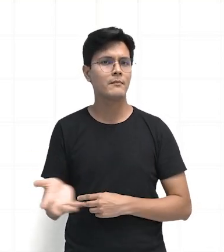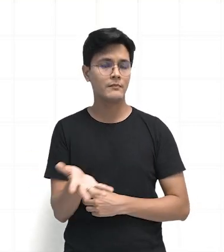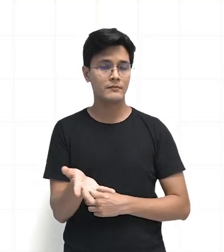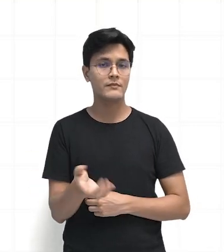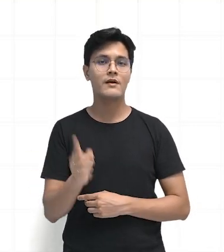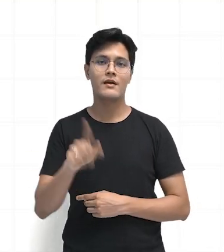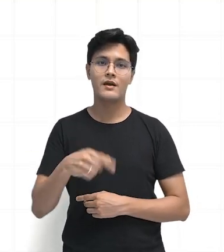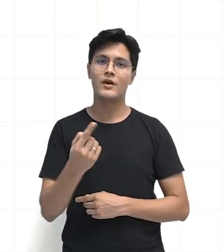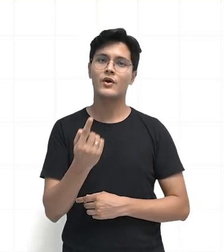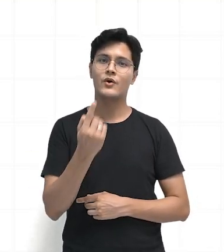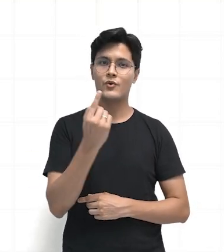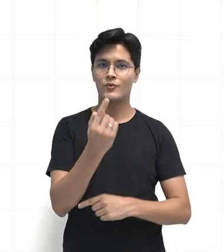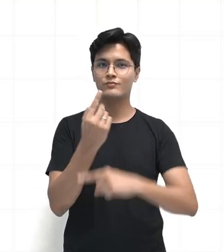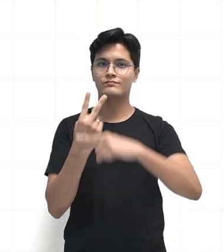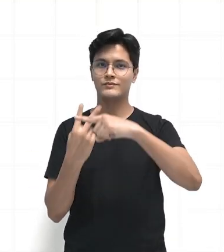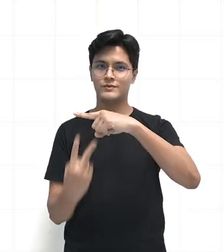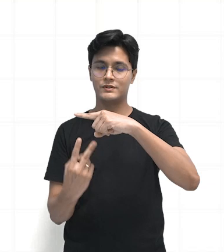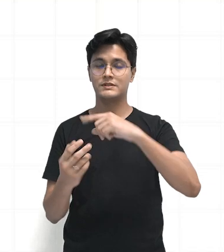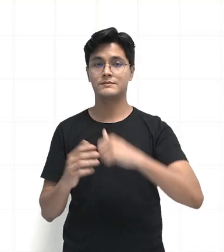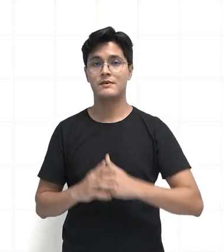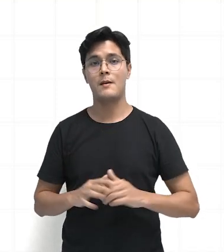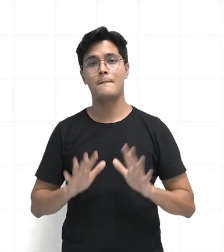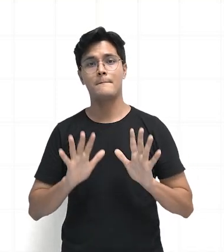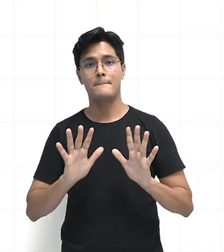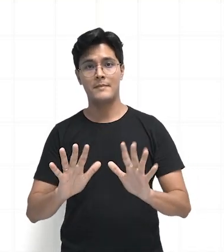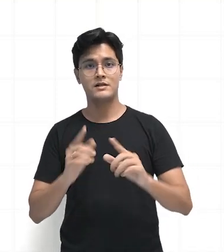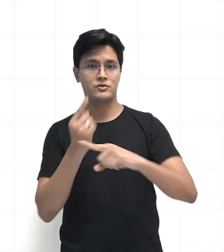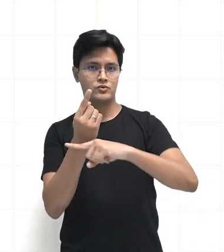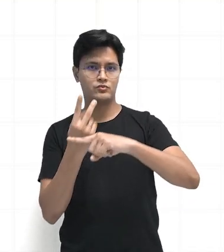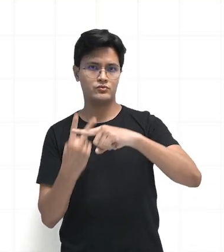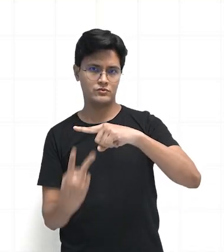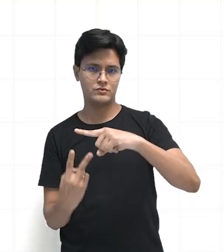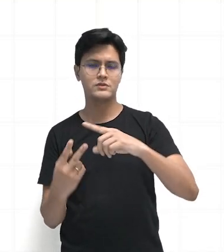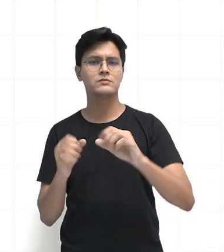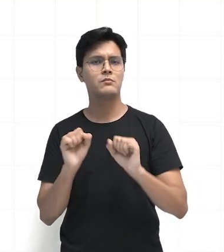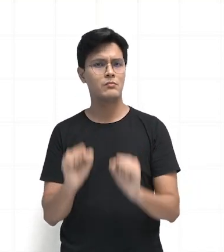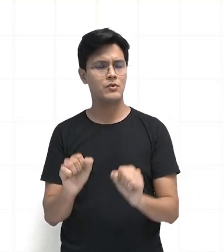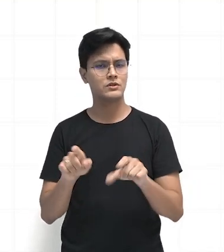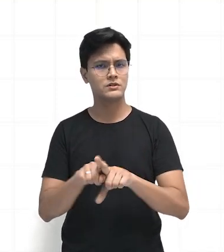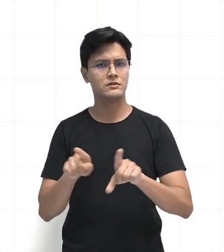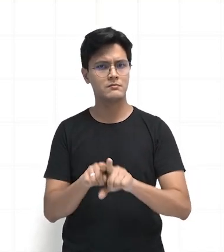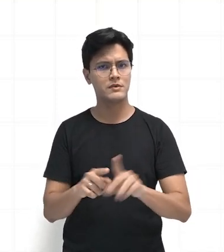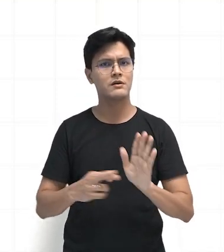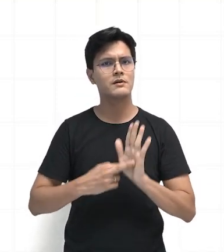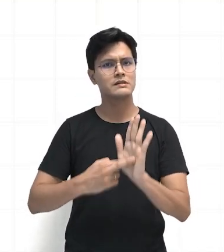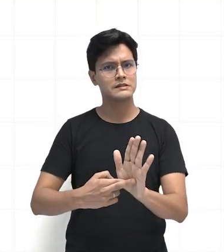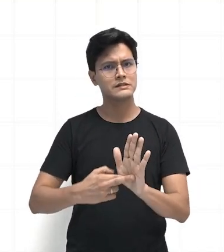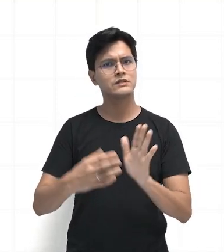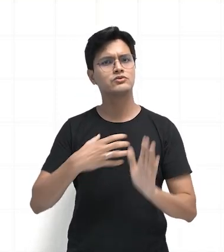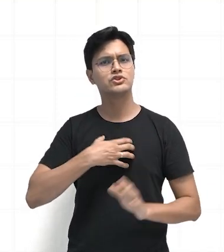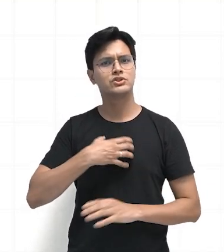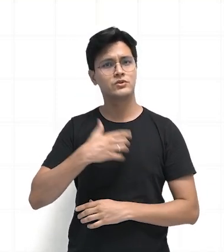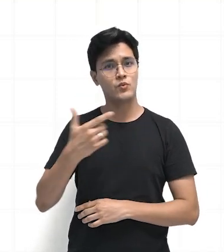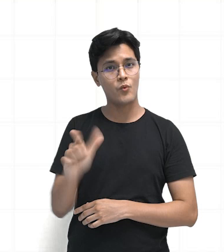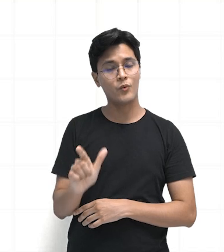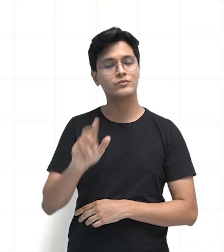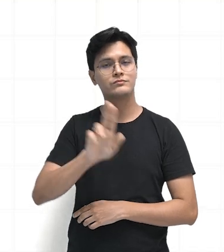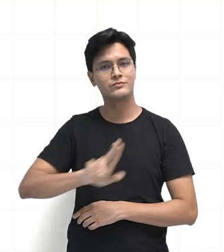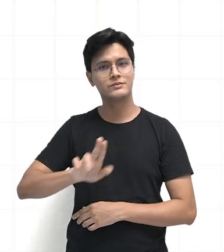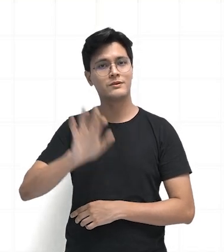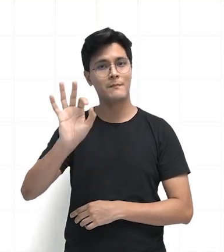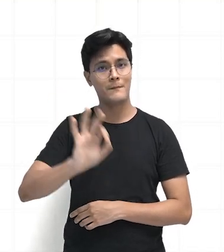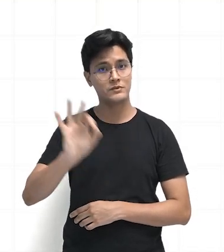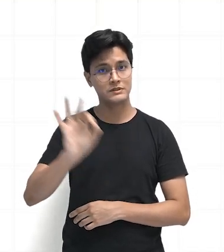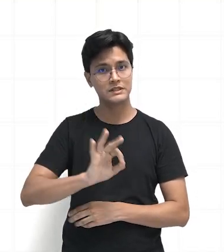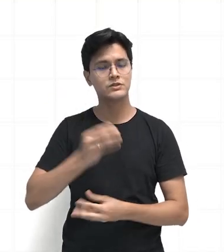1 a cada 2. Mas 1 sobre 2 eu posso também representar por porcentagem. Só